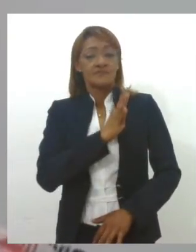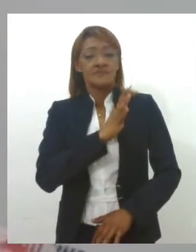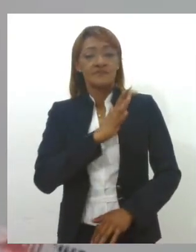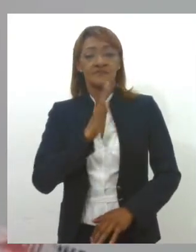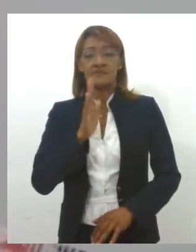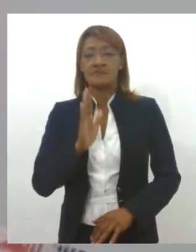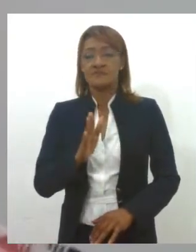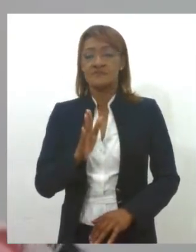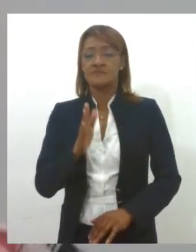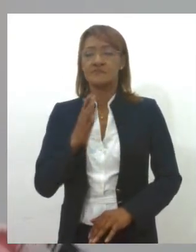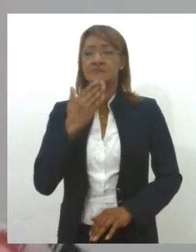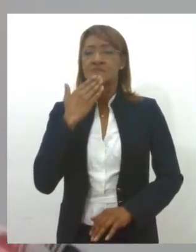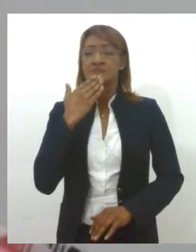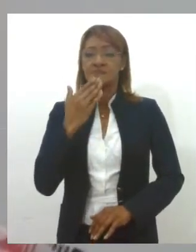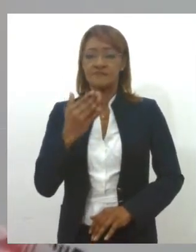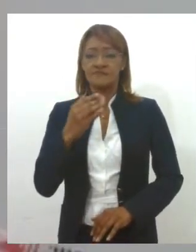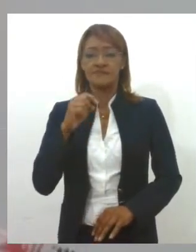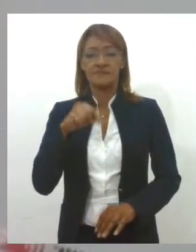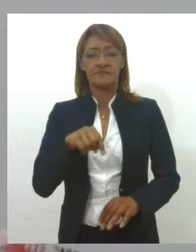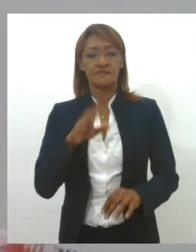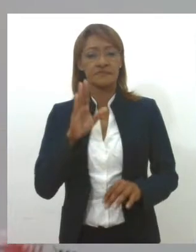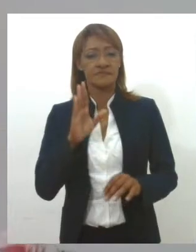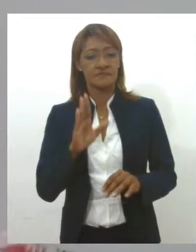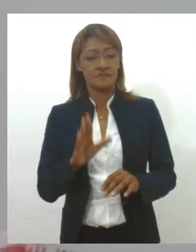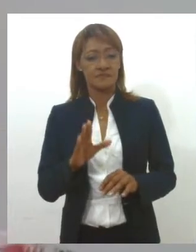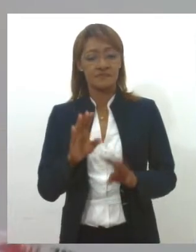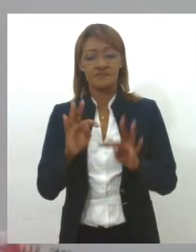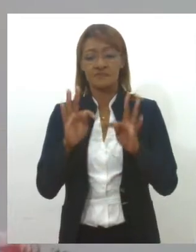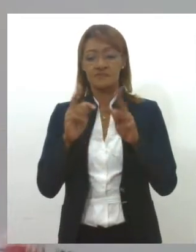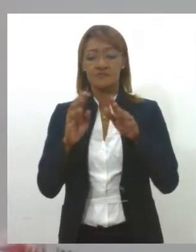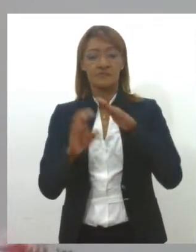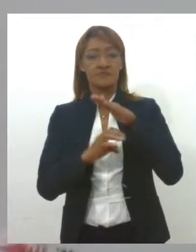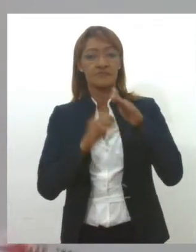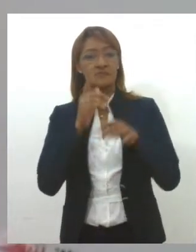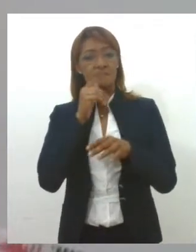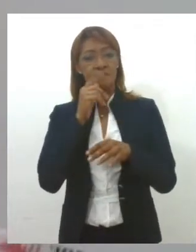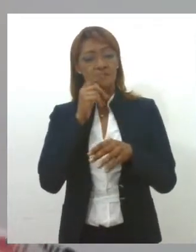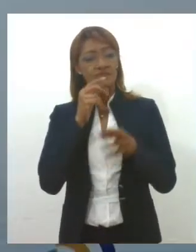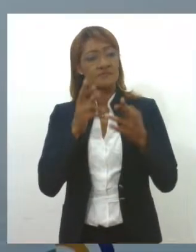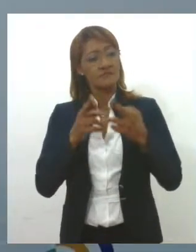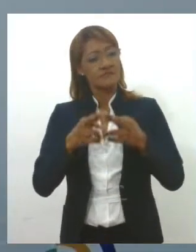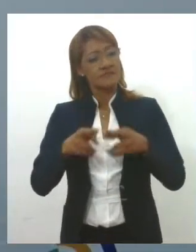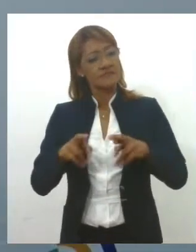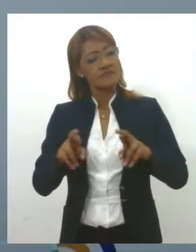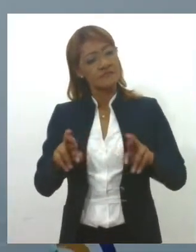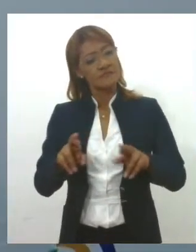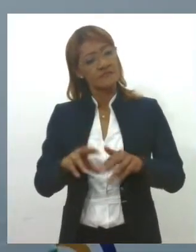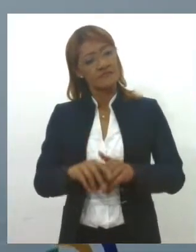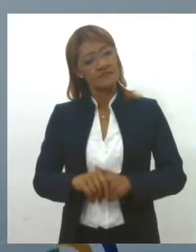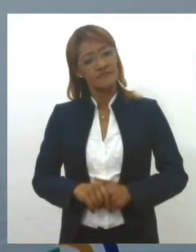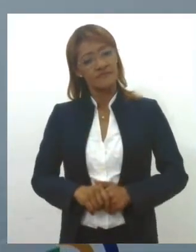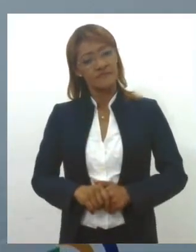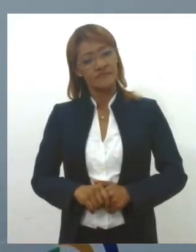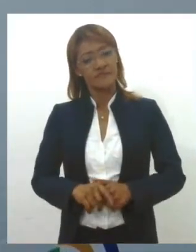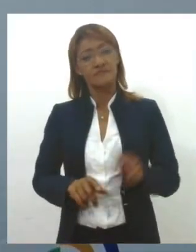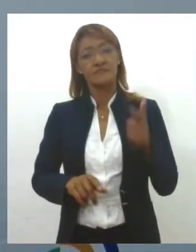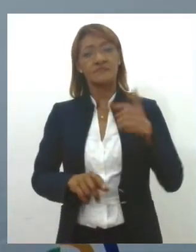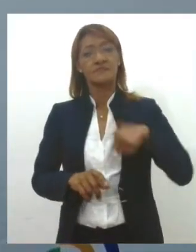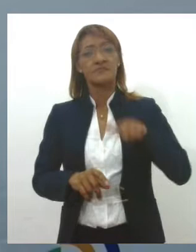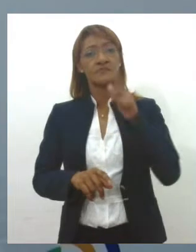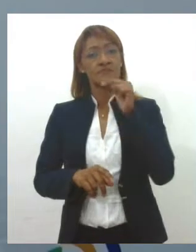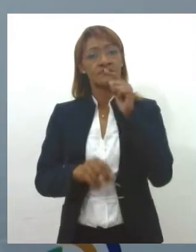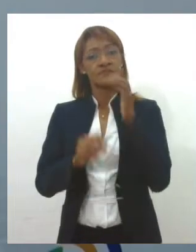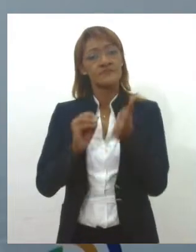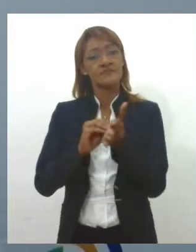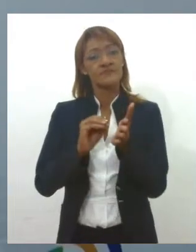fazendo uma pelo aqui a direção da desce para que tome todas as providências mais uma vez a falta de água em a